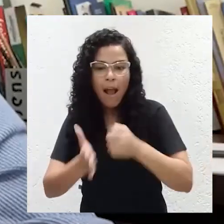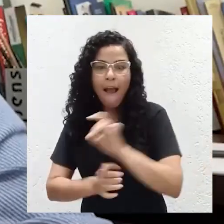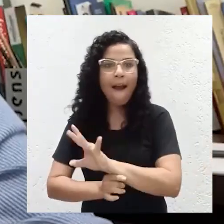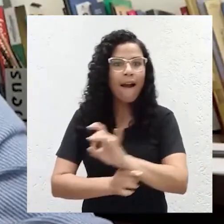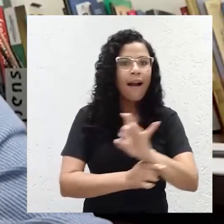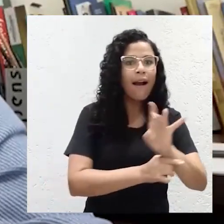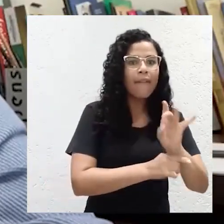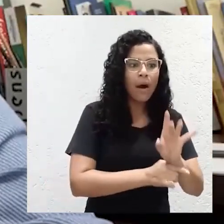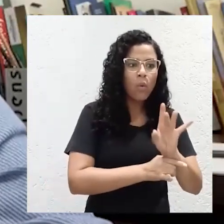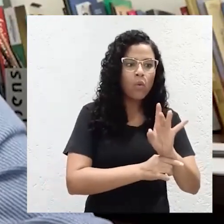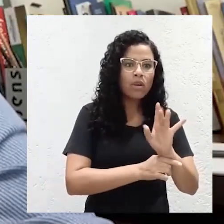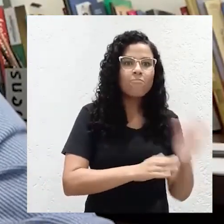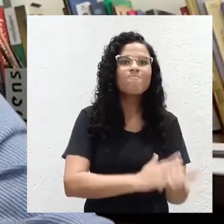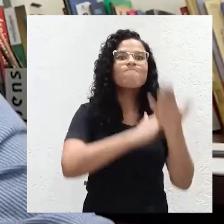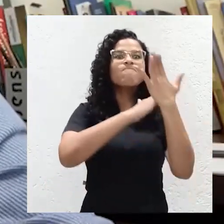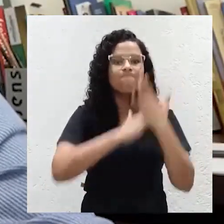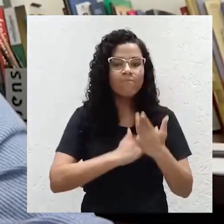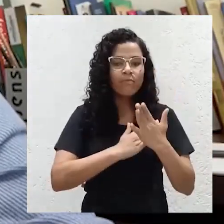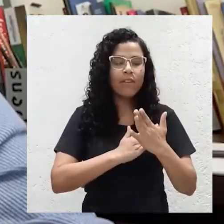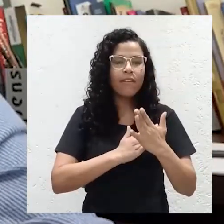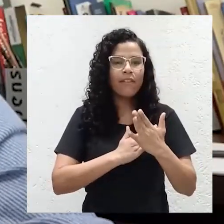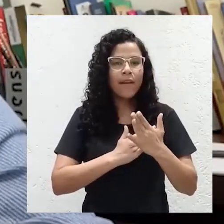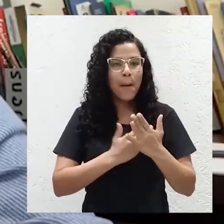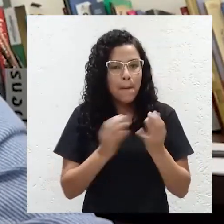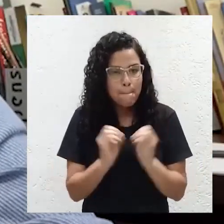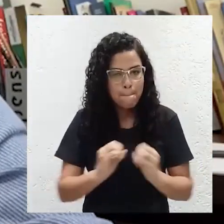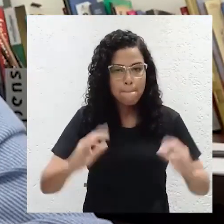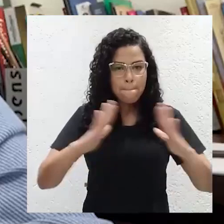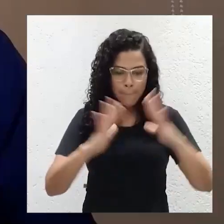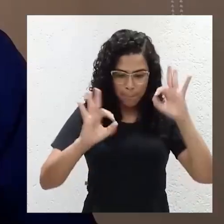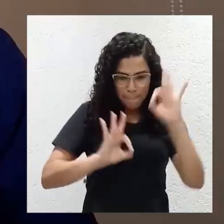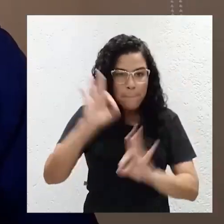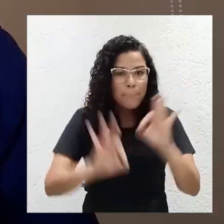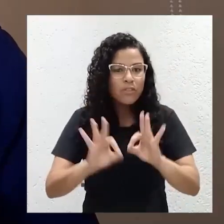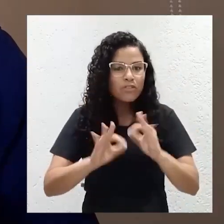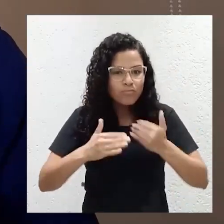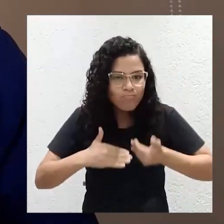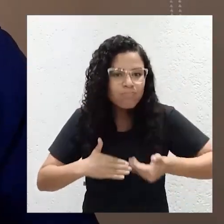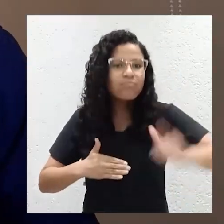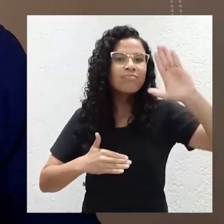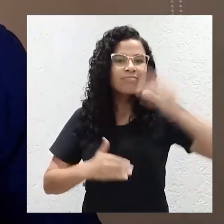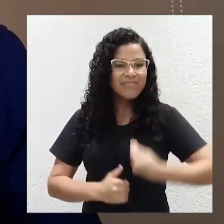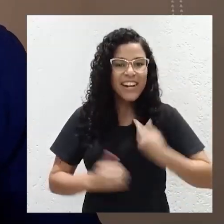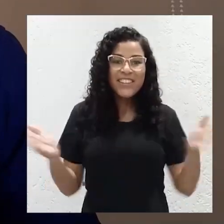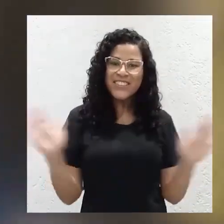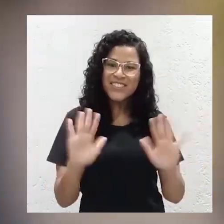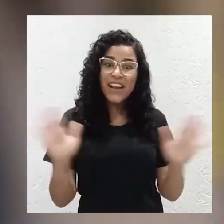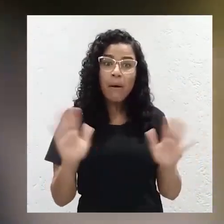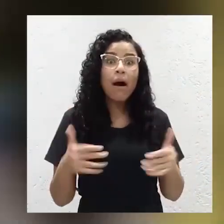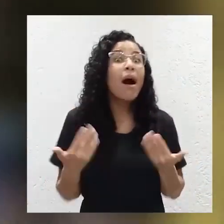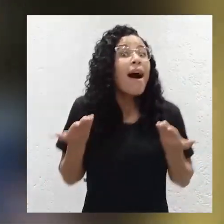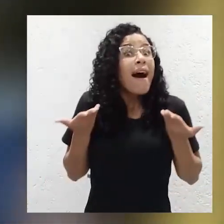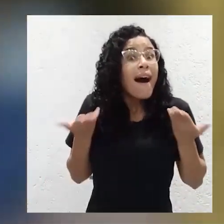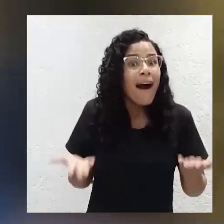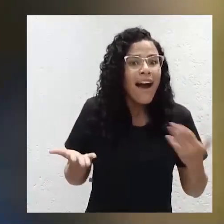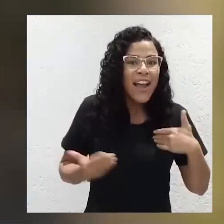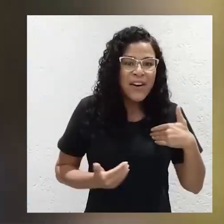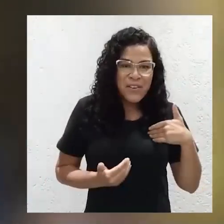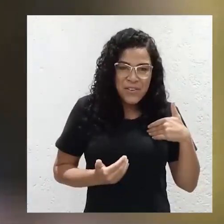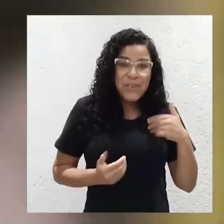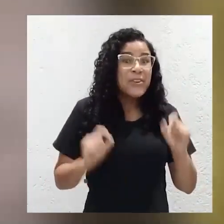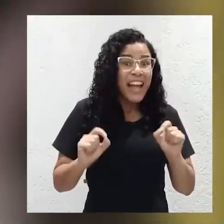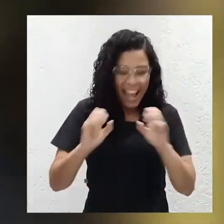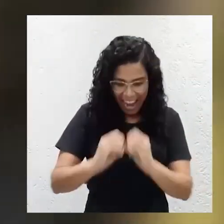estruturada graças ao empenho de cada um dos nossos colaboradores. Vida longa ao projeto. E é isso.